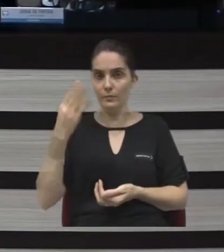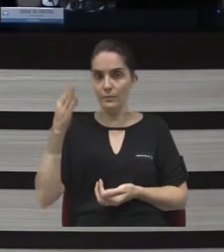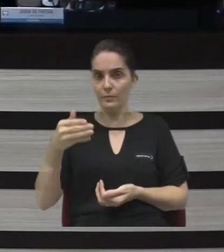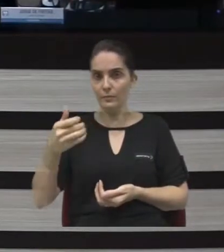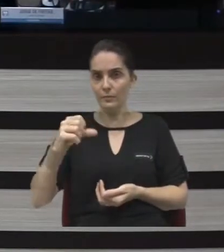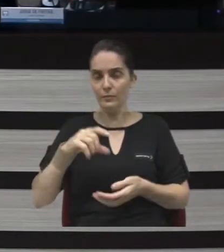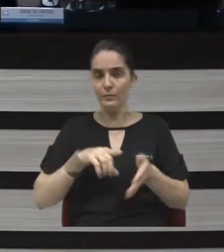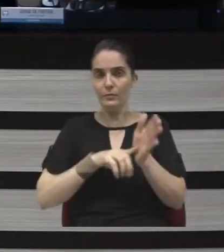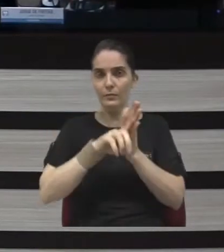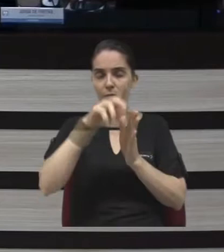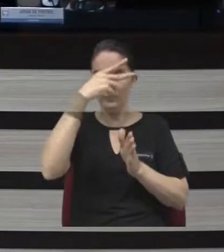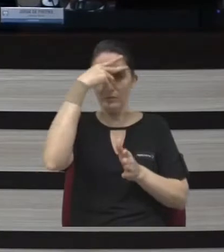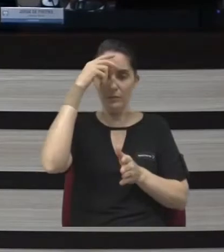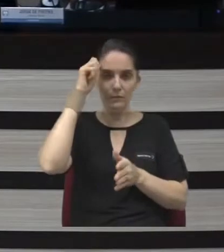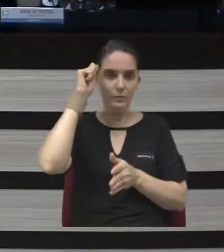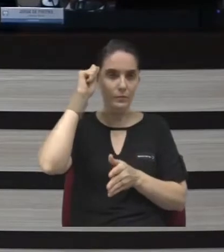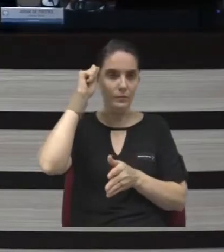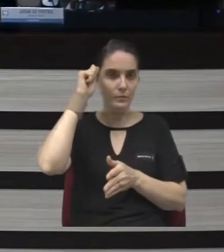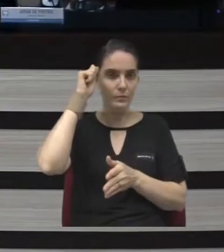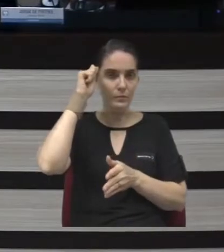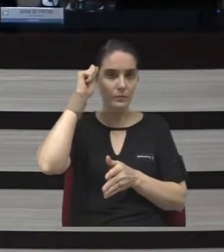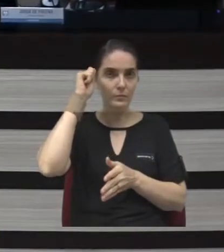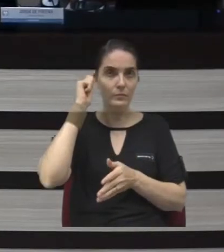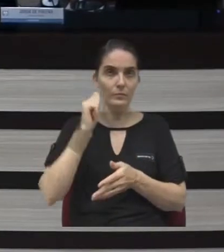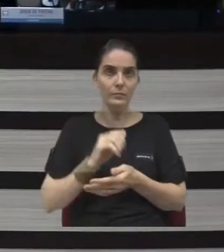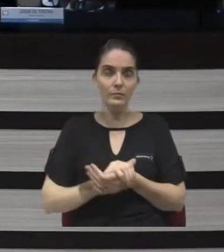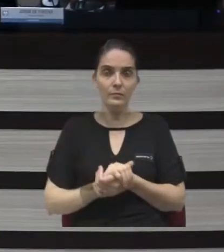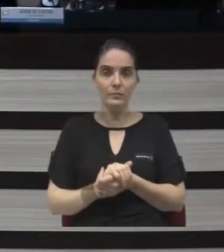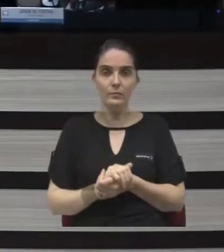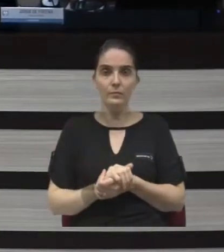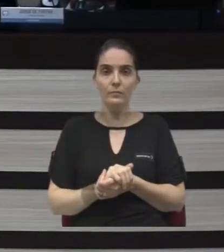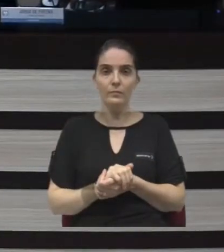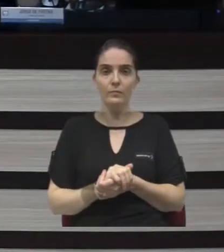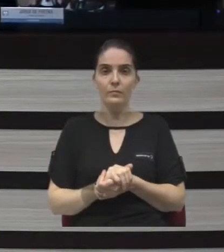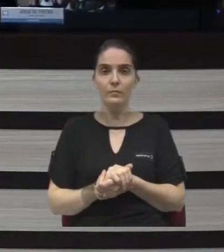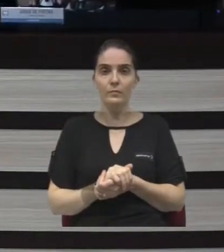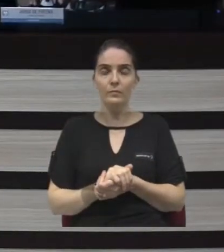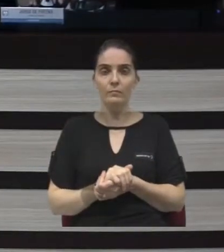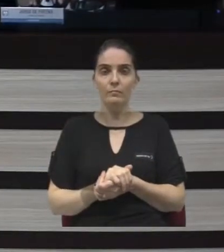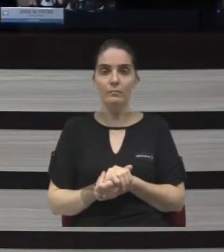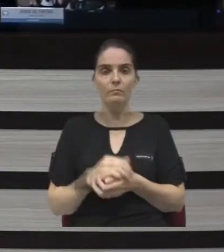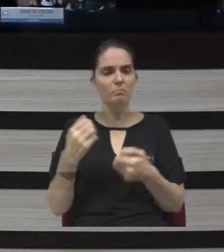informações ao Poder Executivo sobre a necessidade de